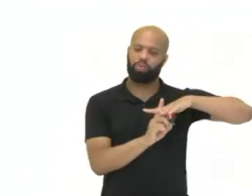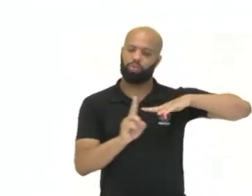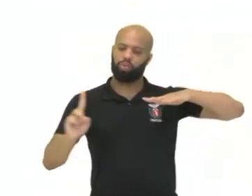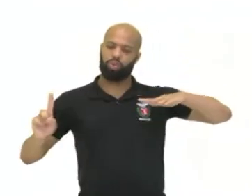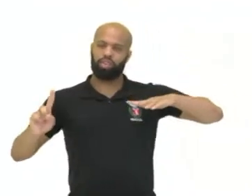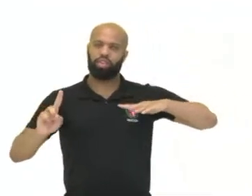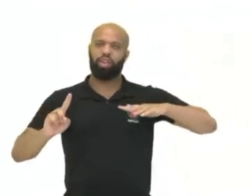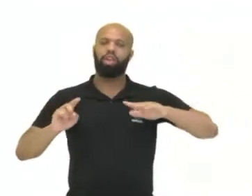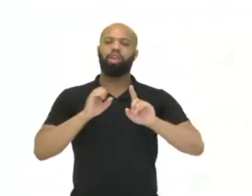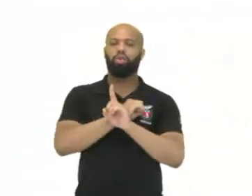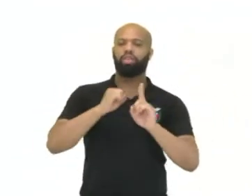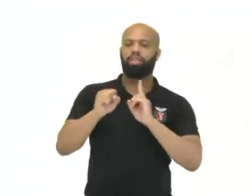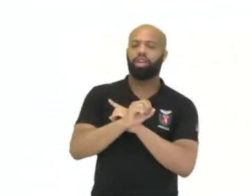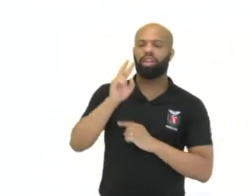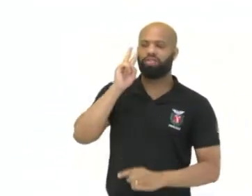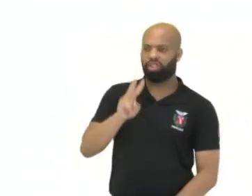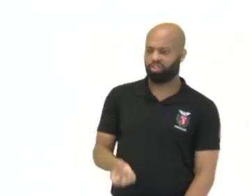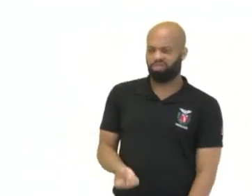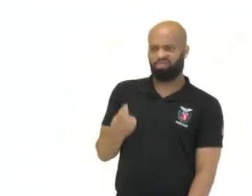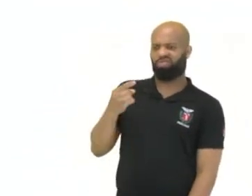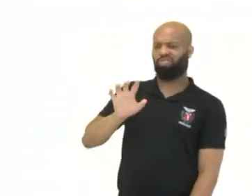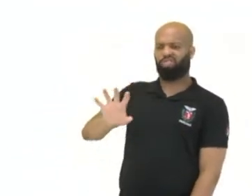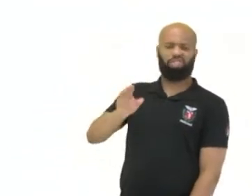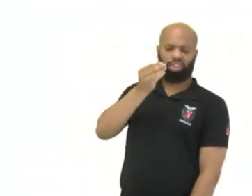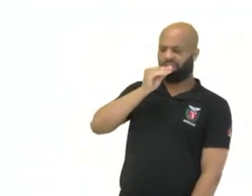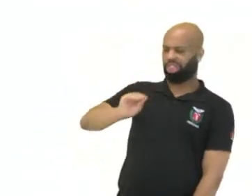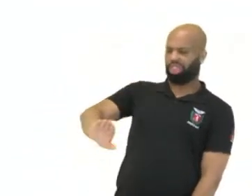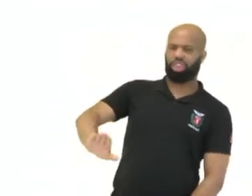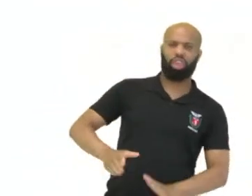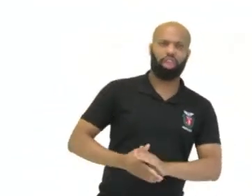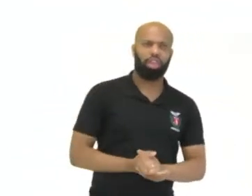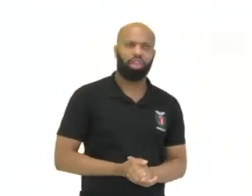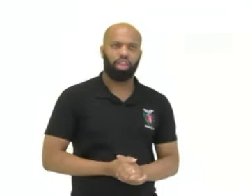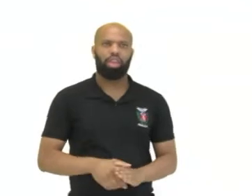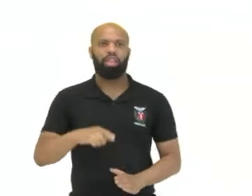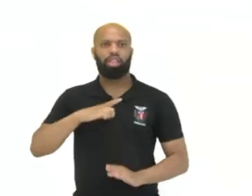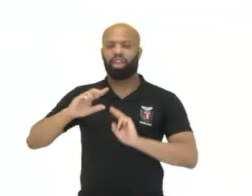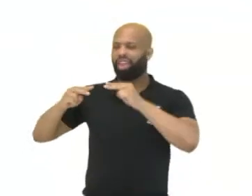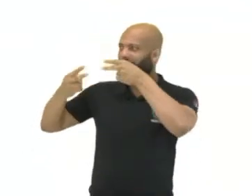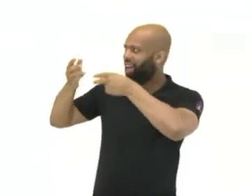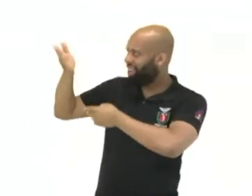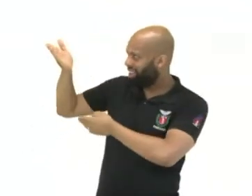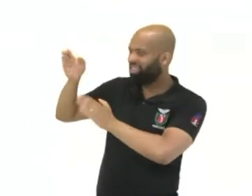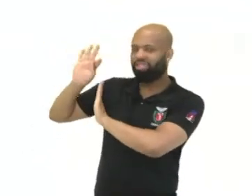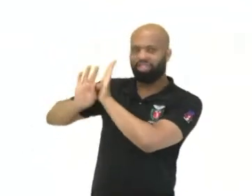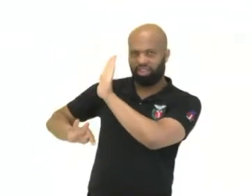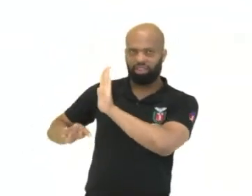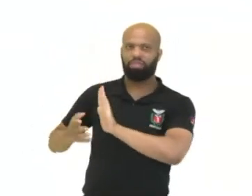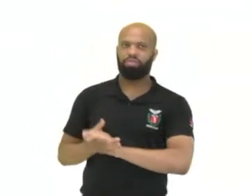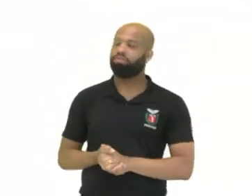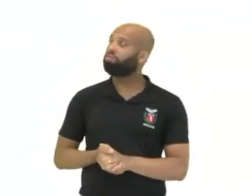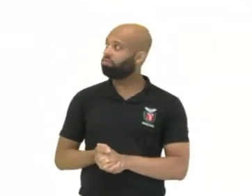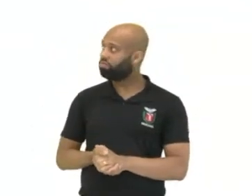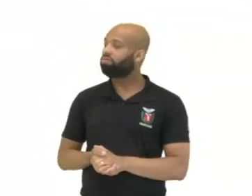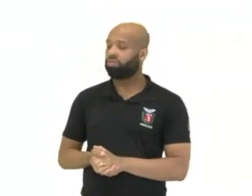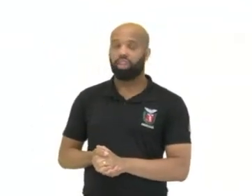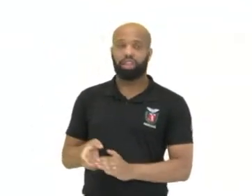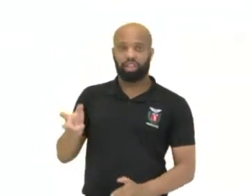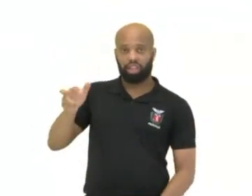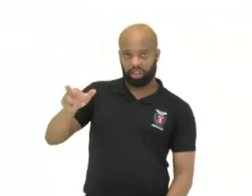são vistas como ameaça. Então, disponível aqui nessa referência da página ZH,